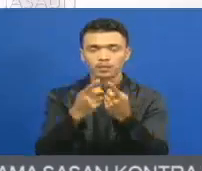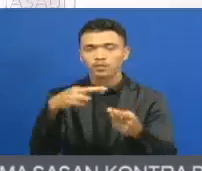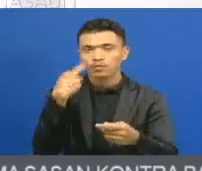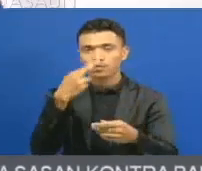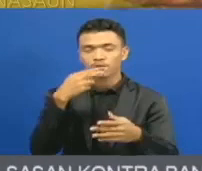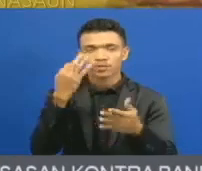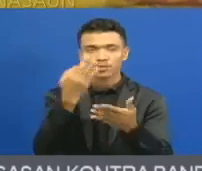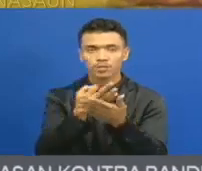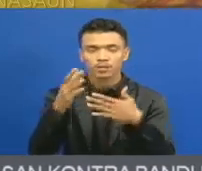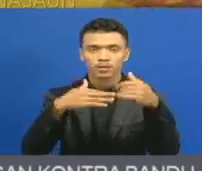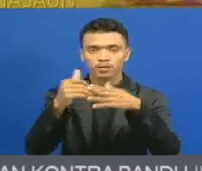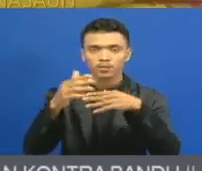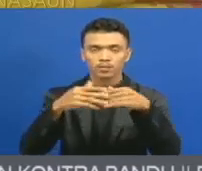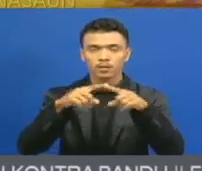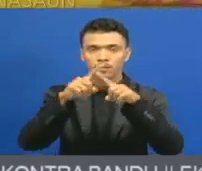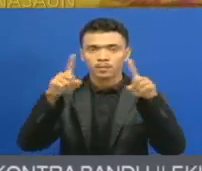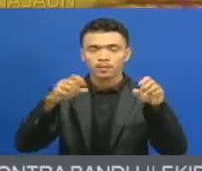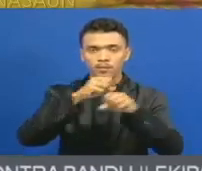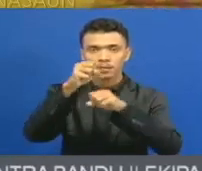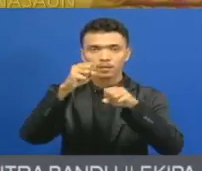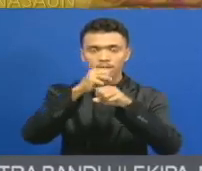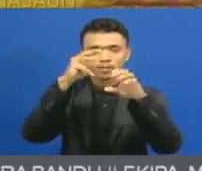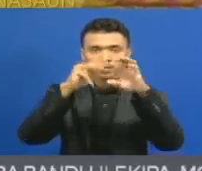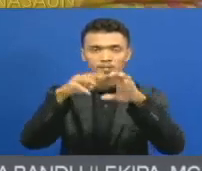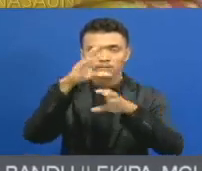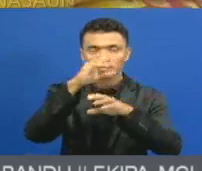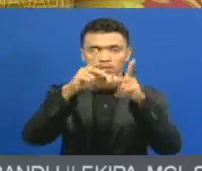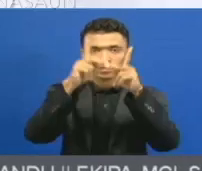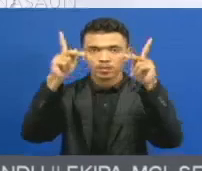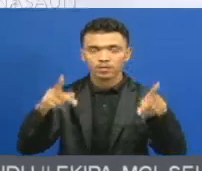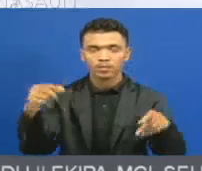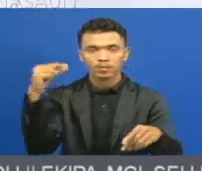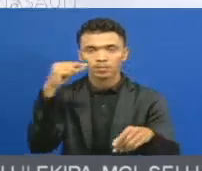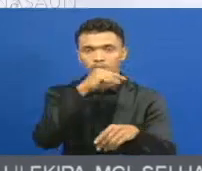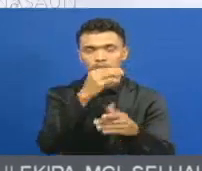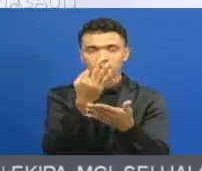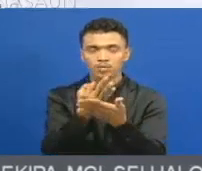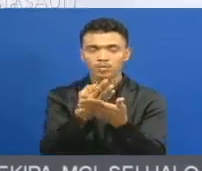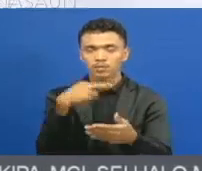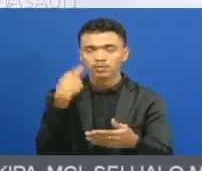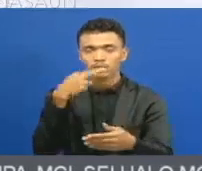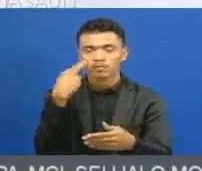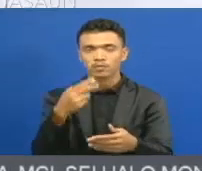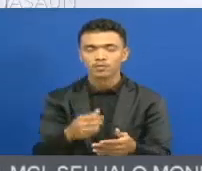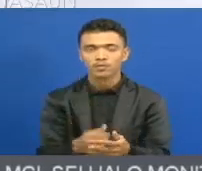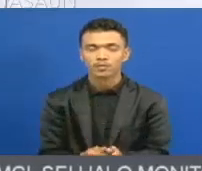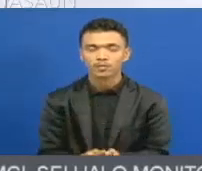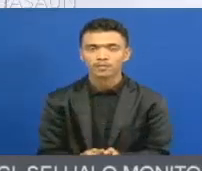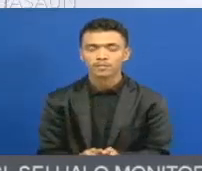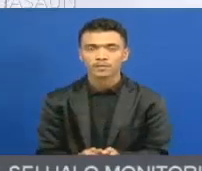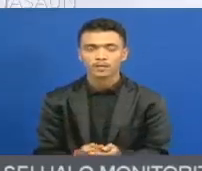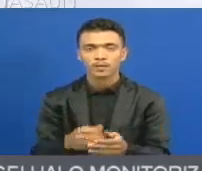mas be loza no quiosque sira maka manipula folha em foz. Informação que dados ne maka mia, kata